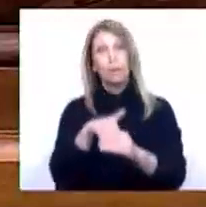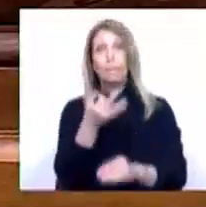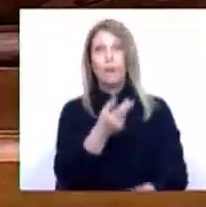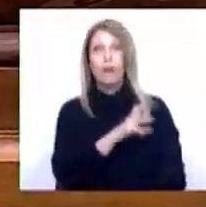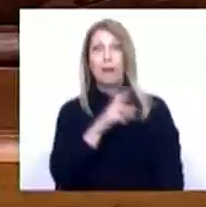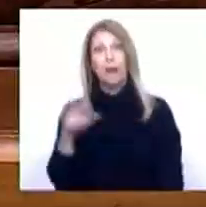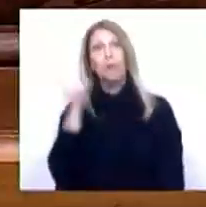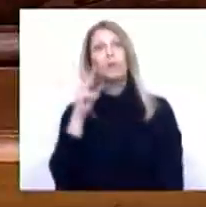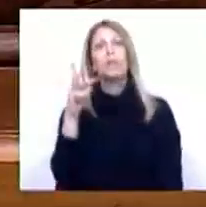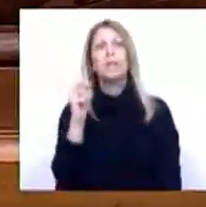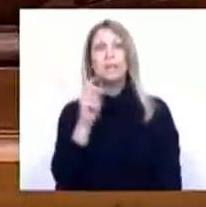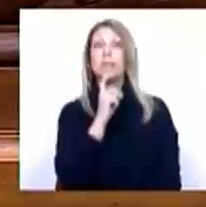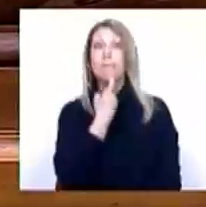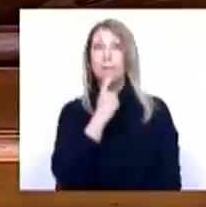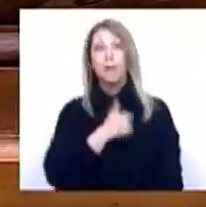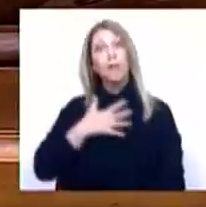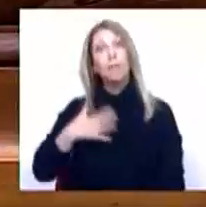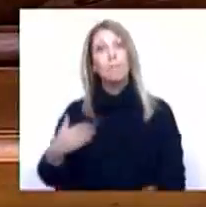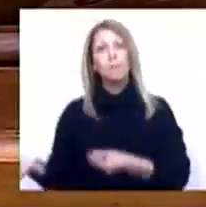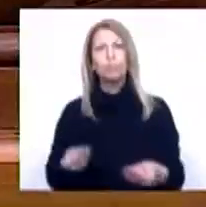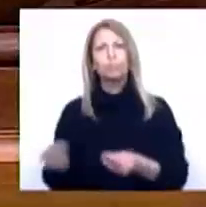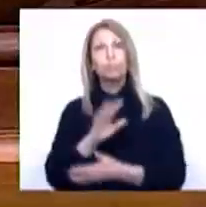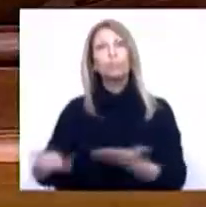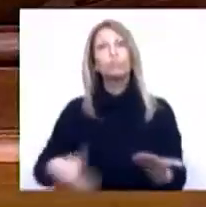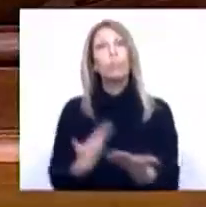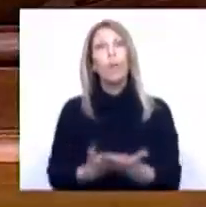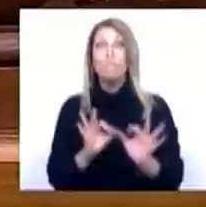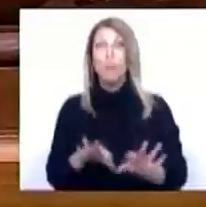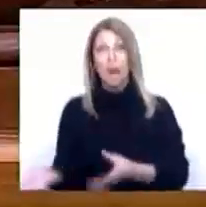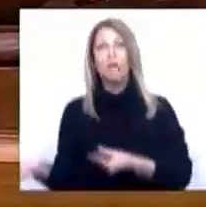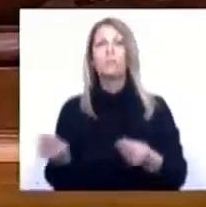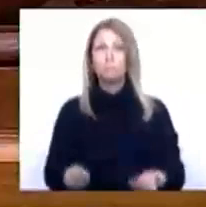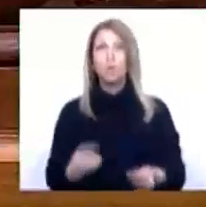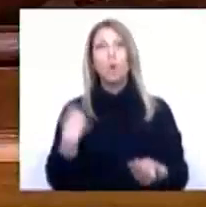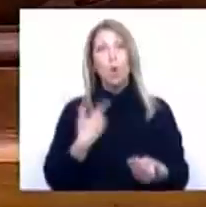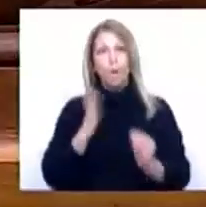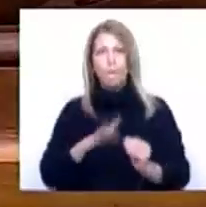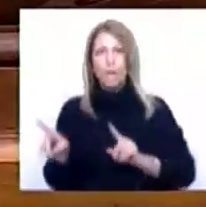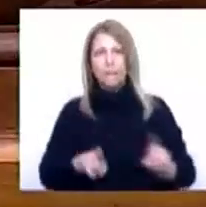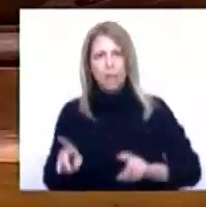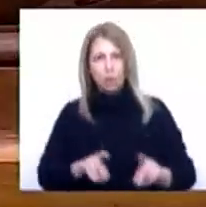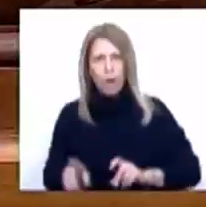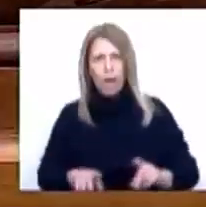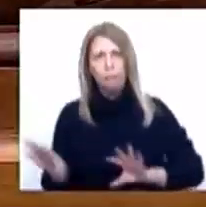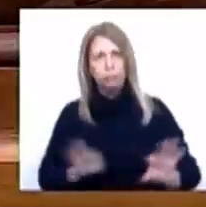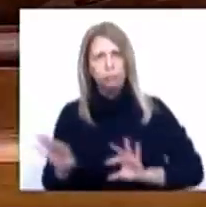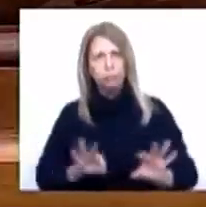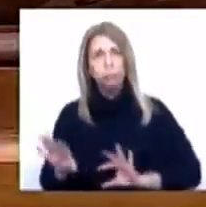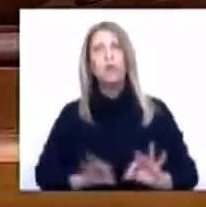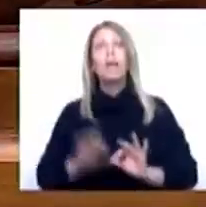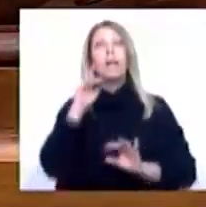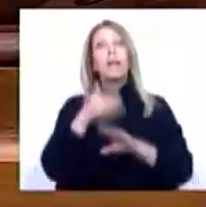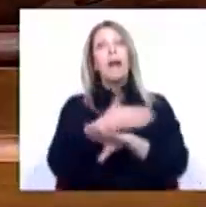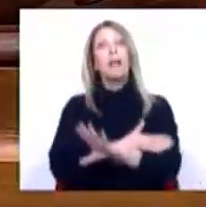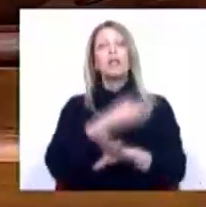abril, as empresas vão apresentar as suas candidaturas finais. Temos que selecionar, ter antes do verão, os contratos operacionais